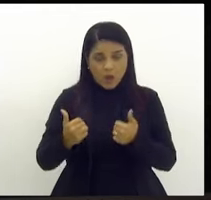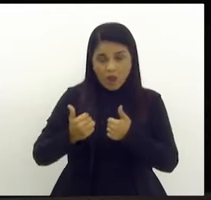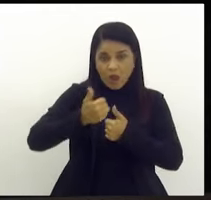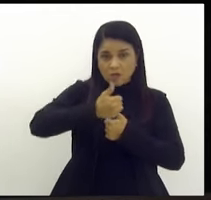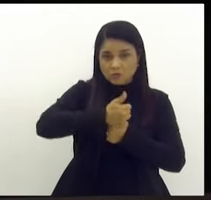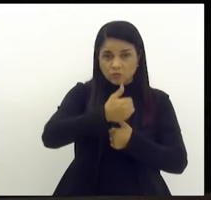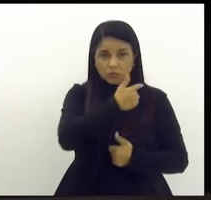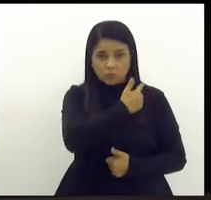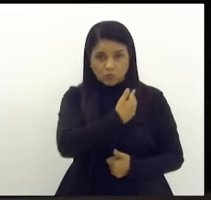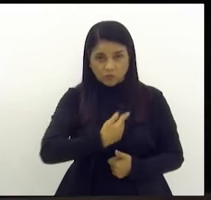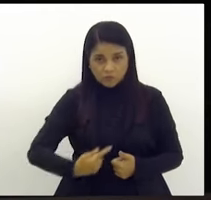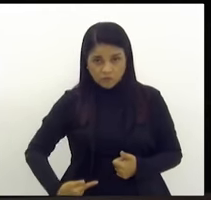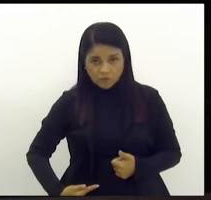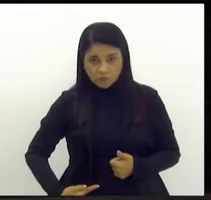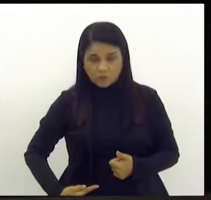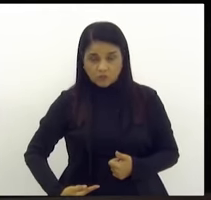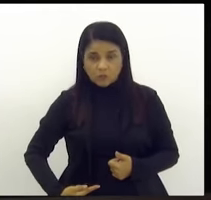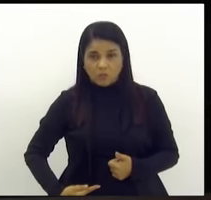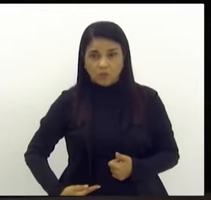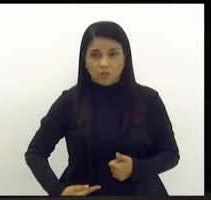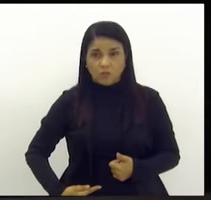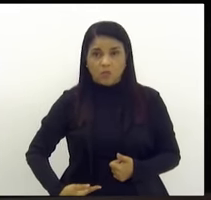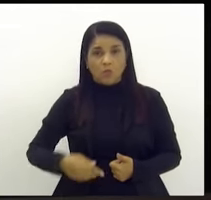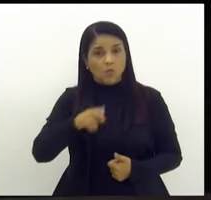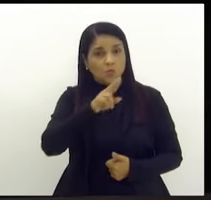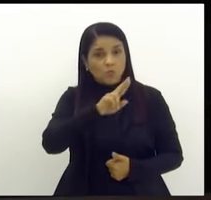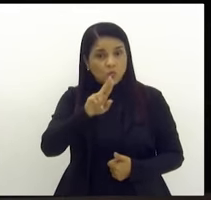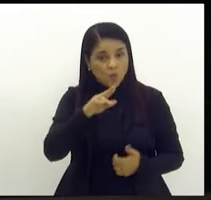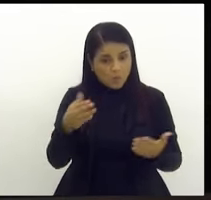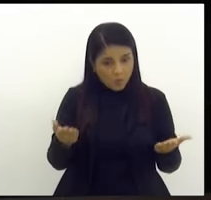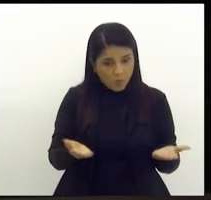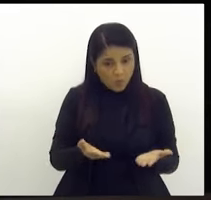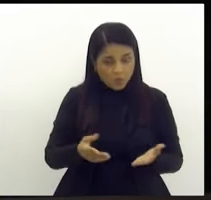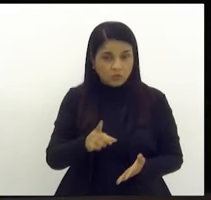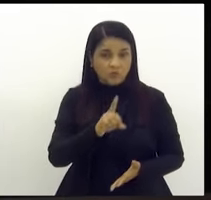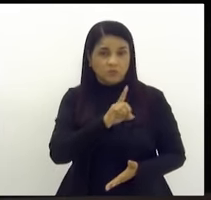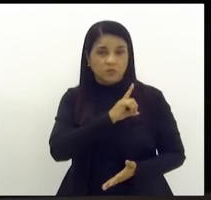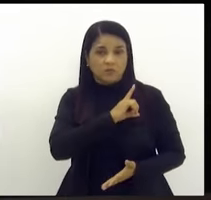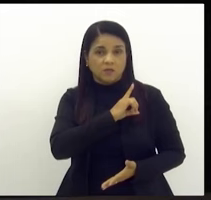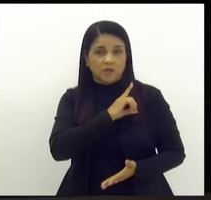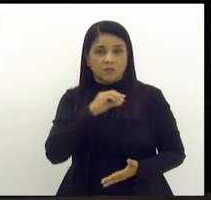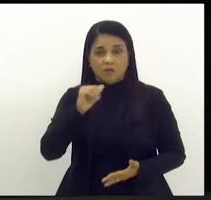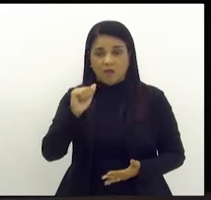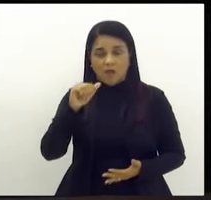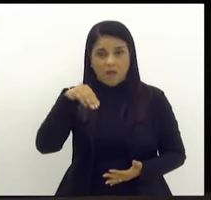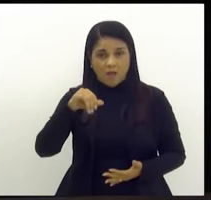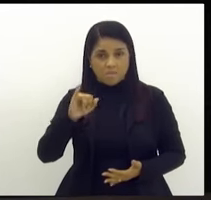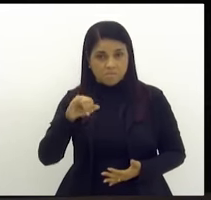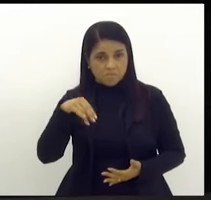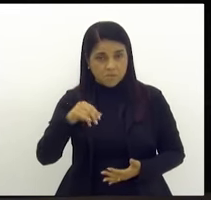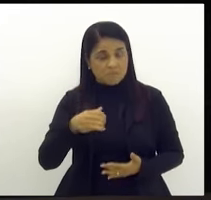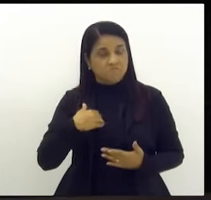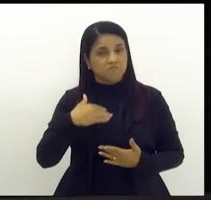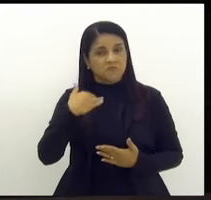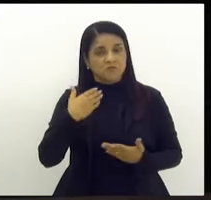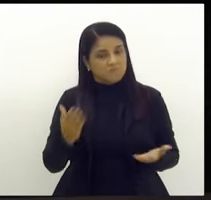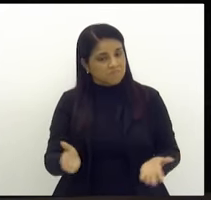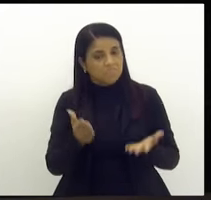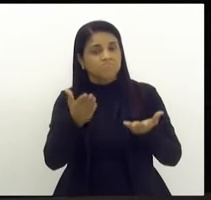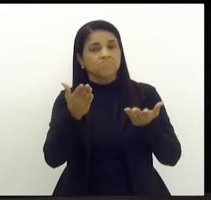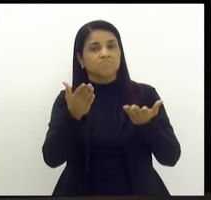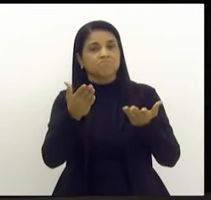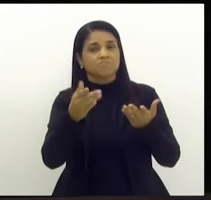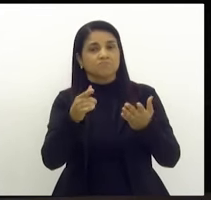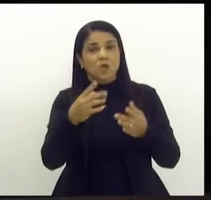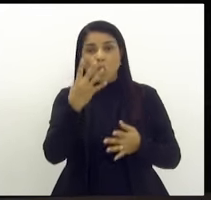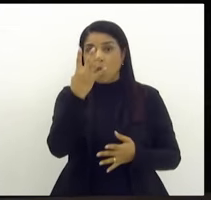Governador o o atual nomeado que é o delegado a mim eu desejo a ele todo sucesso do mundo ele